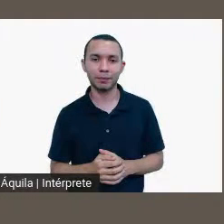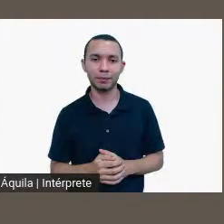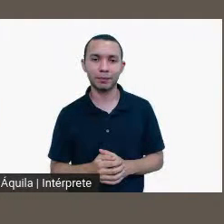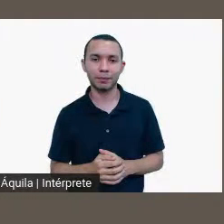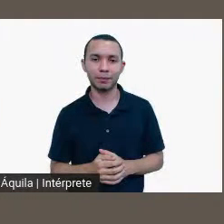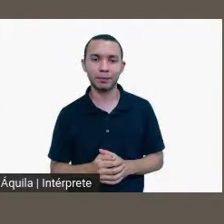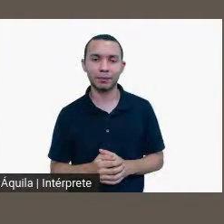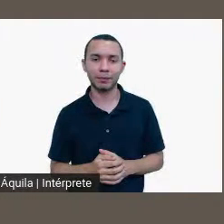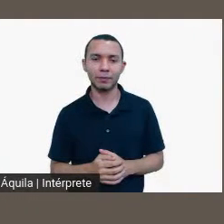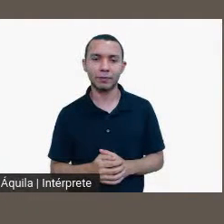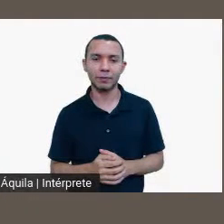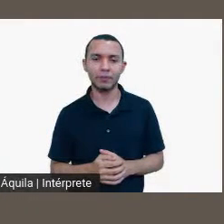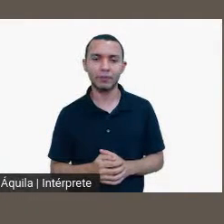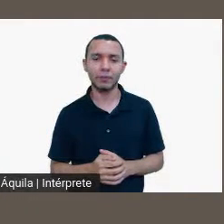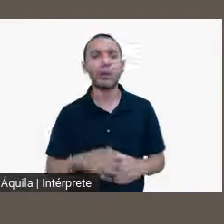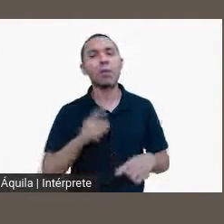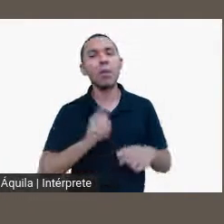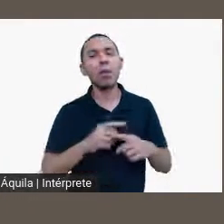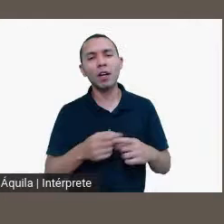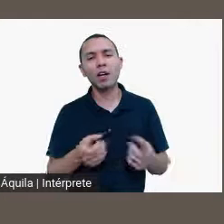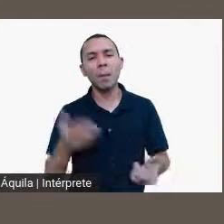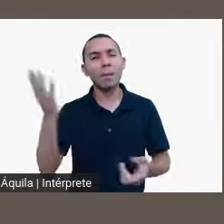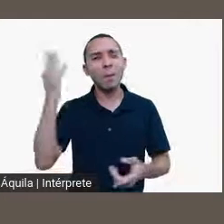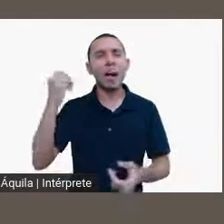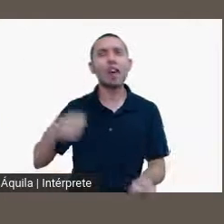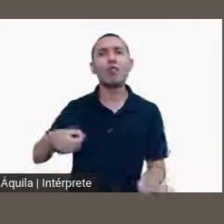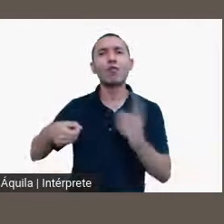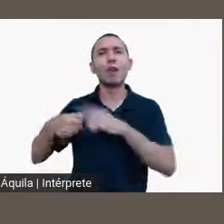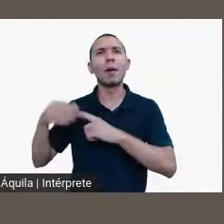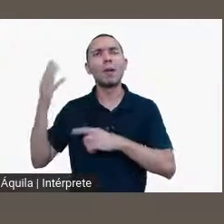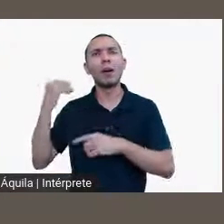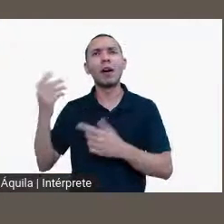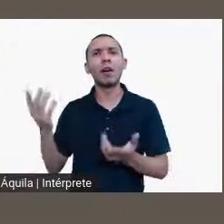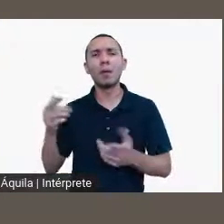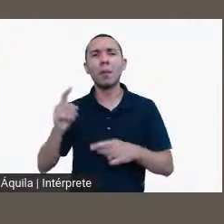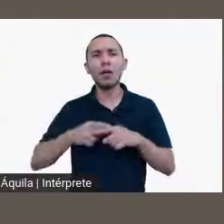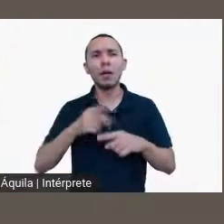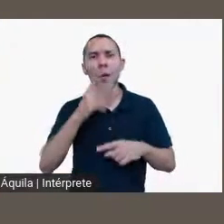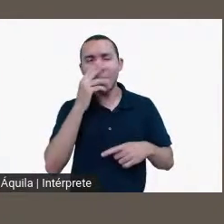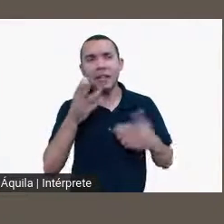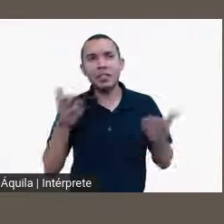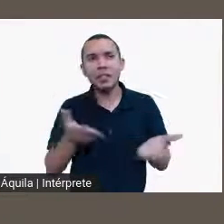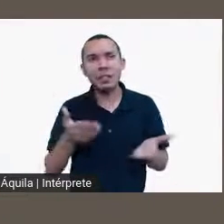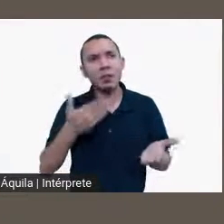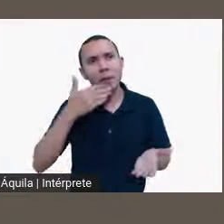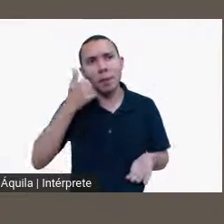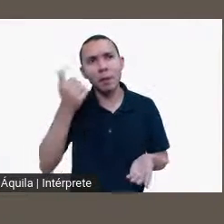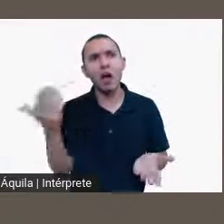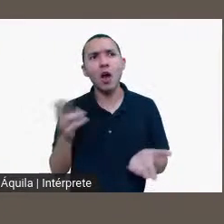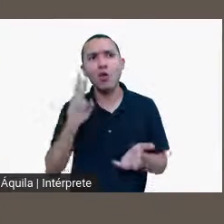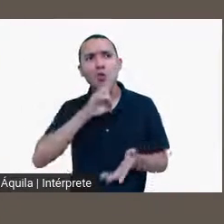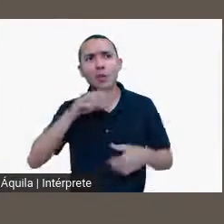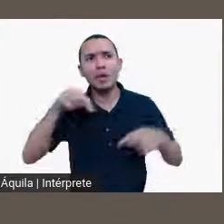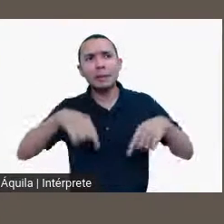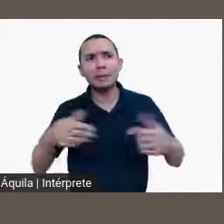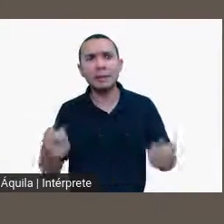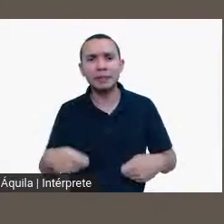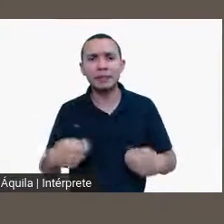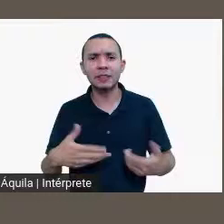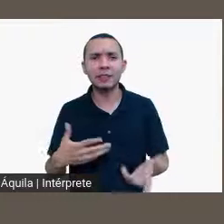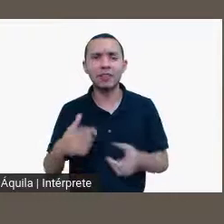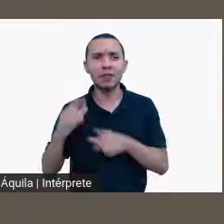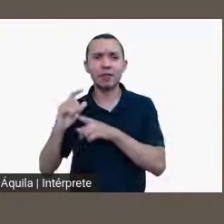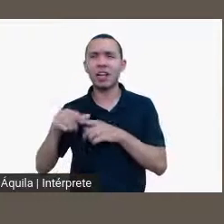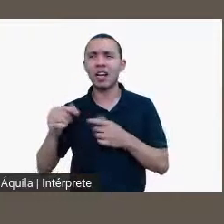Por que voltar a este passado? Agora, quando o presente parece ser tão premente e urgente, escapismo, falta